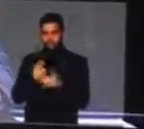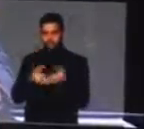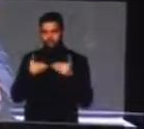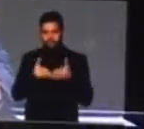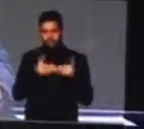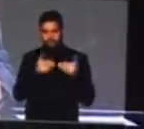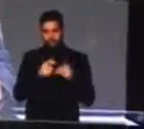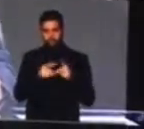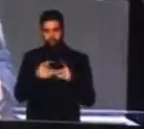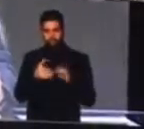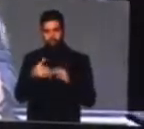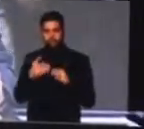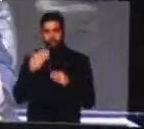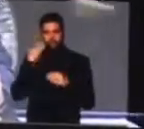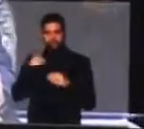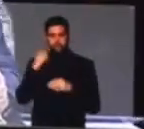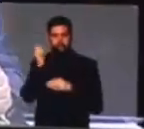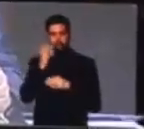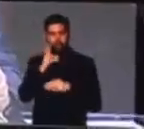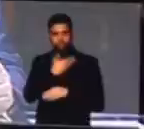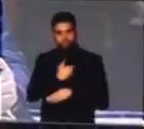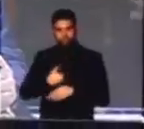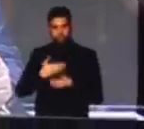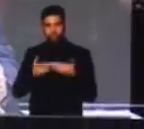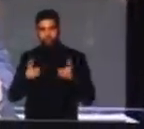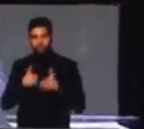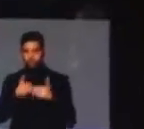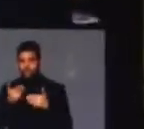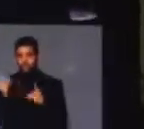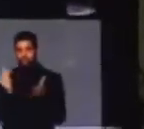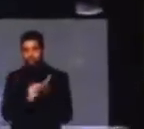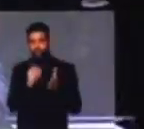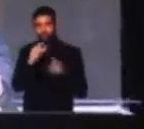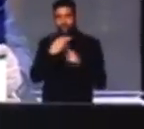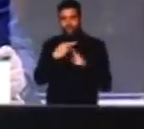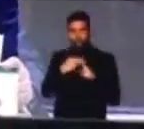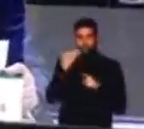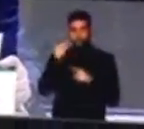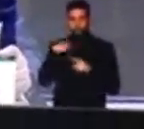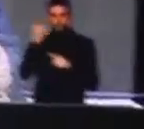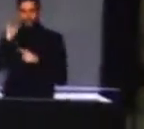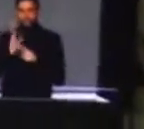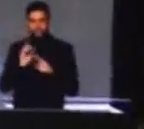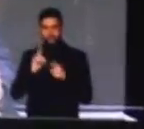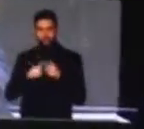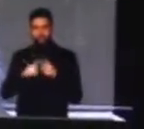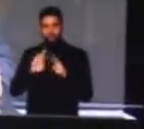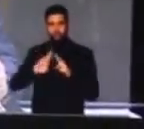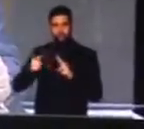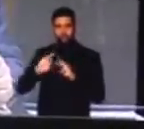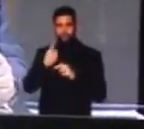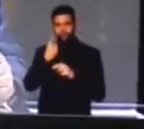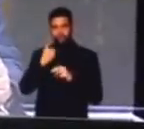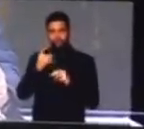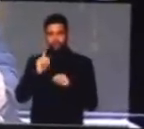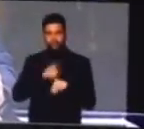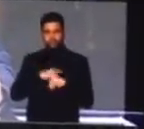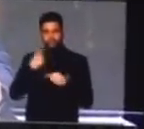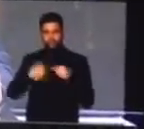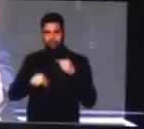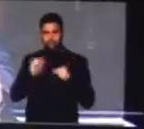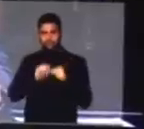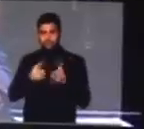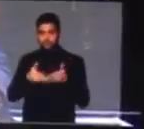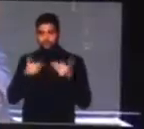empréstimos tomados de instituições financeiras públicas, Caixa Econômica Federal e Banco do Brasil, contrariando a um só tempo a proibição